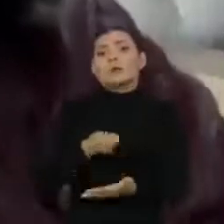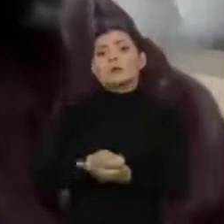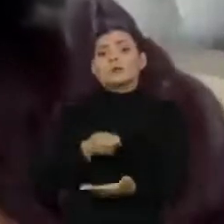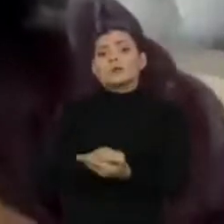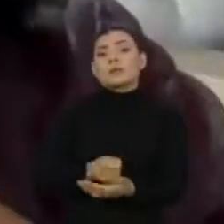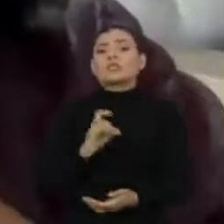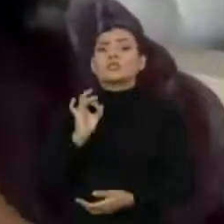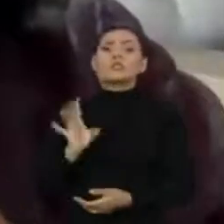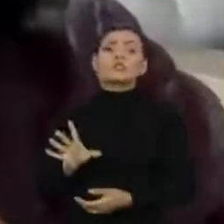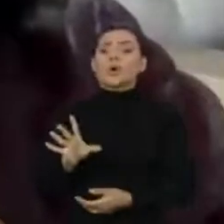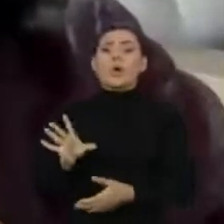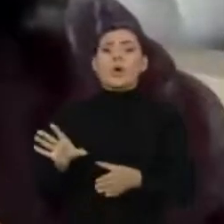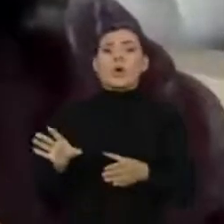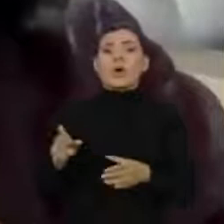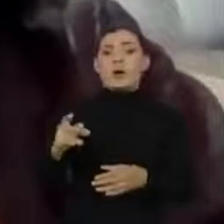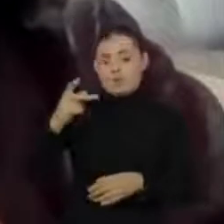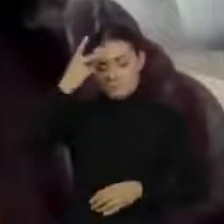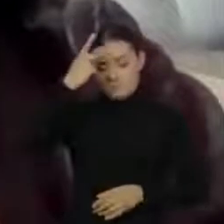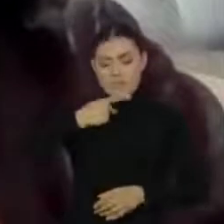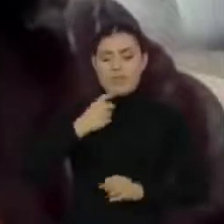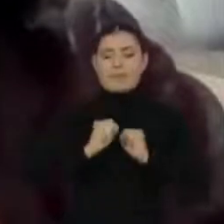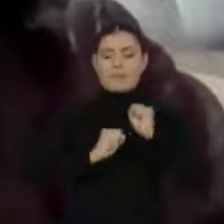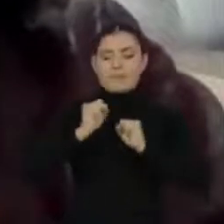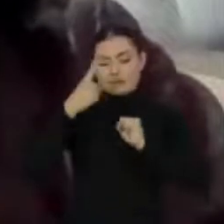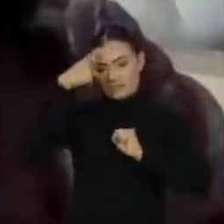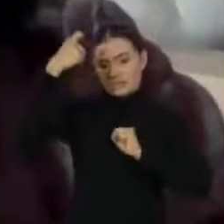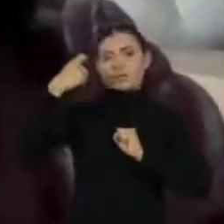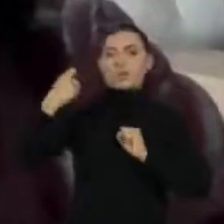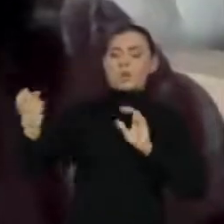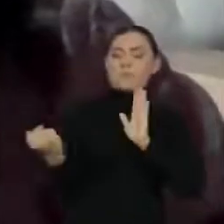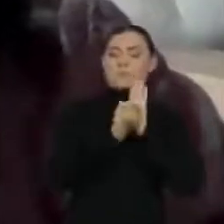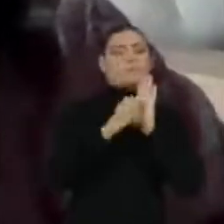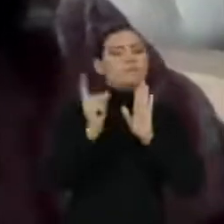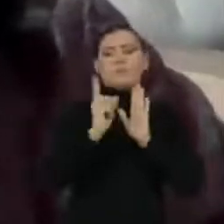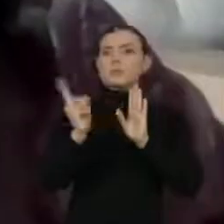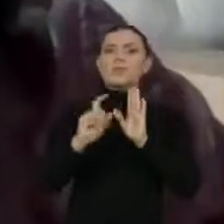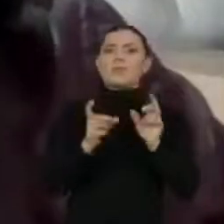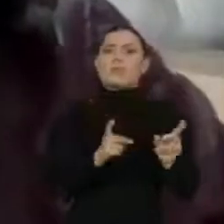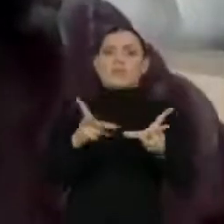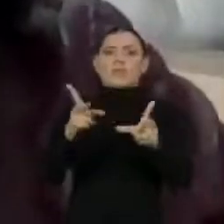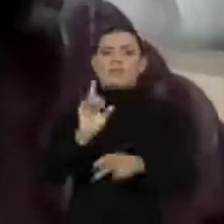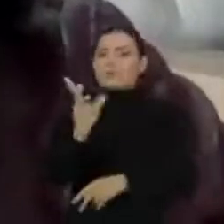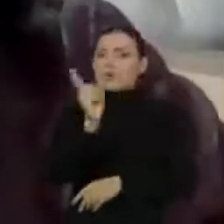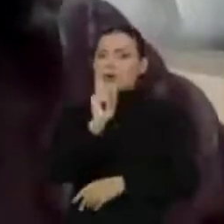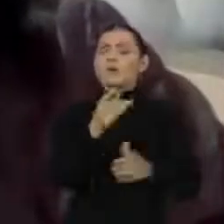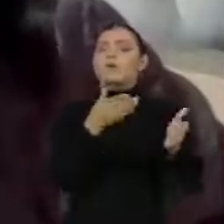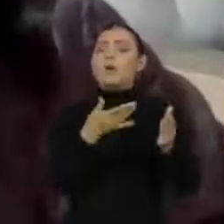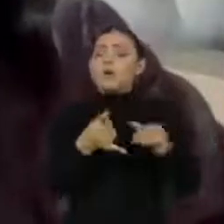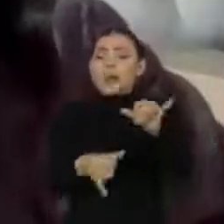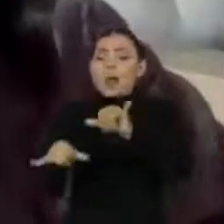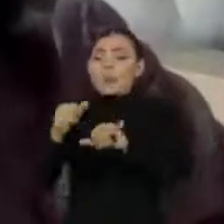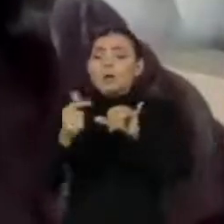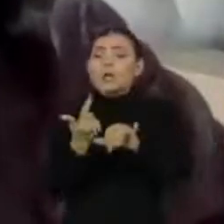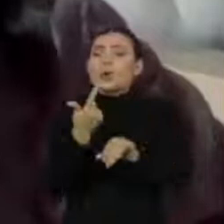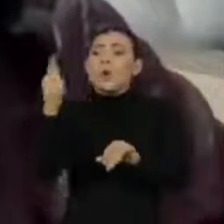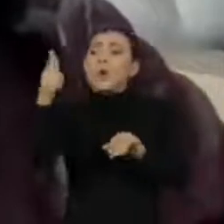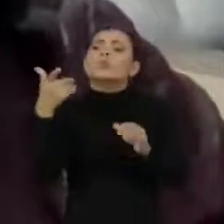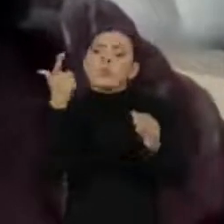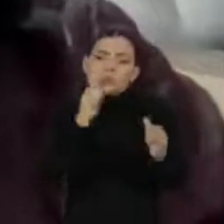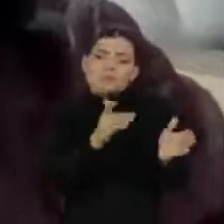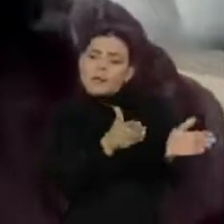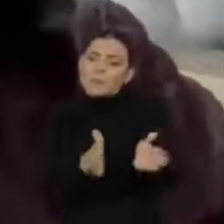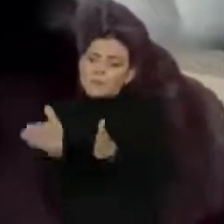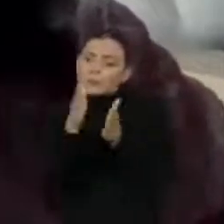de que só a detentora da patente, né? Só a empresa da patente possa comercializá-la, né? O que a gente quer é uma ampliação disso, né?